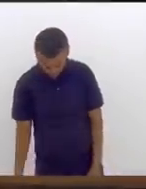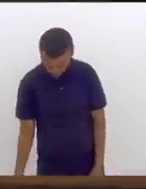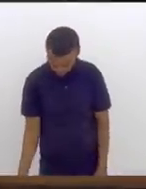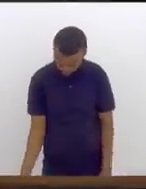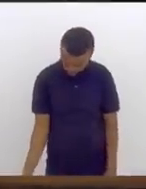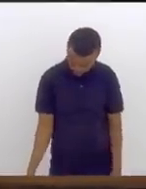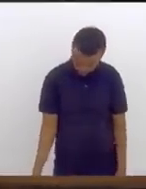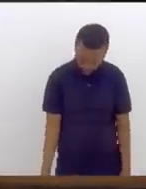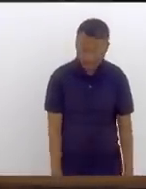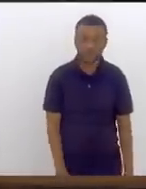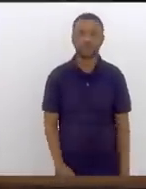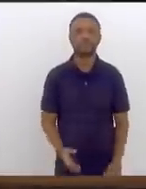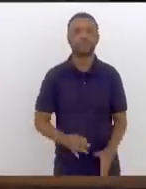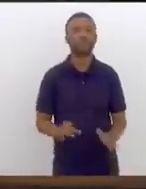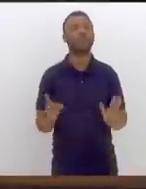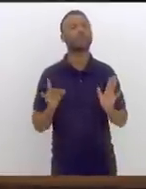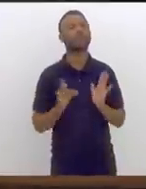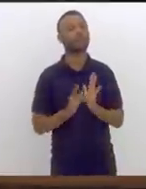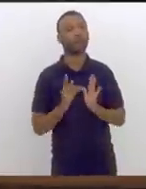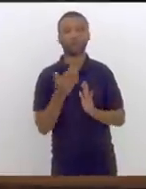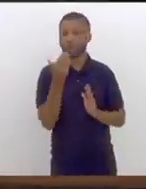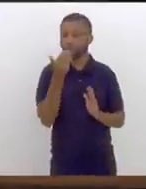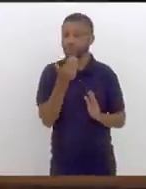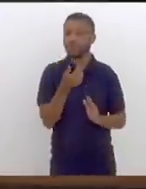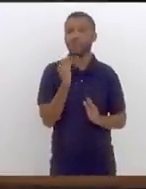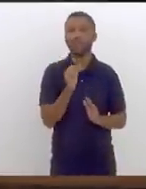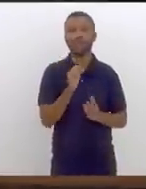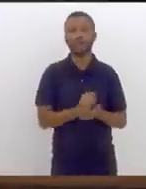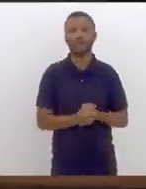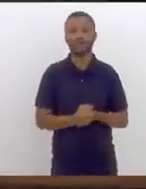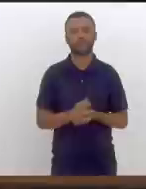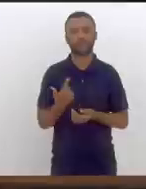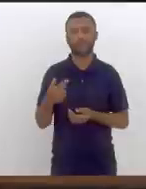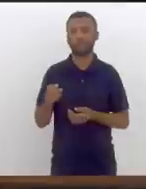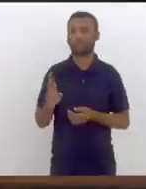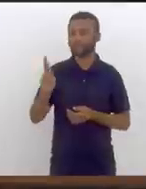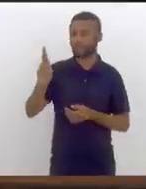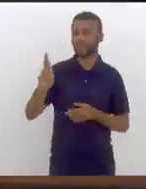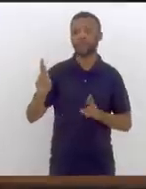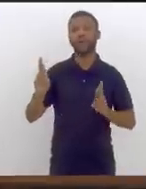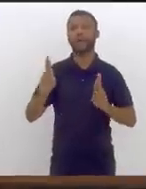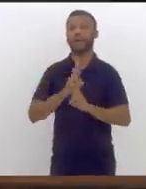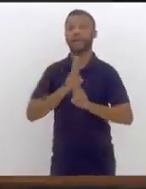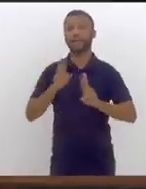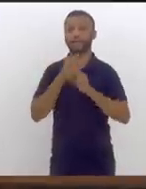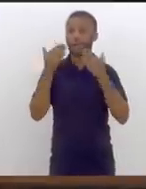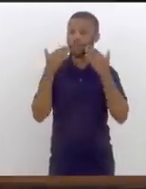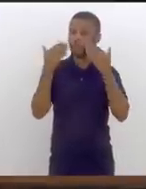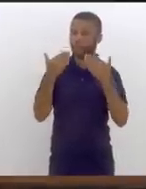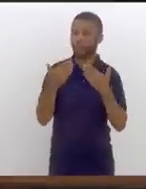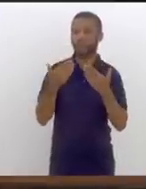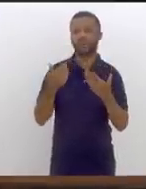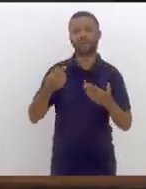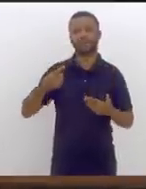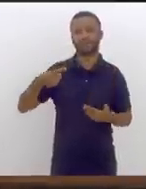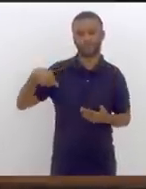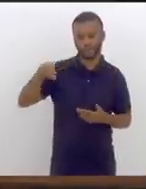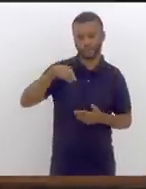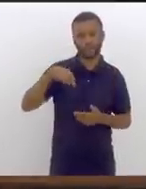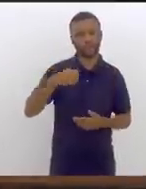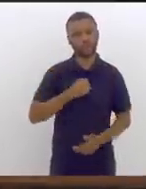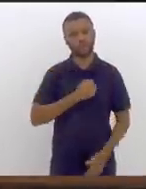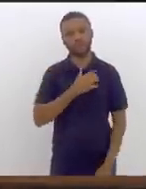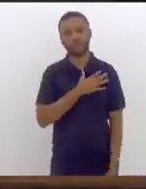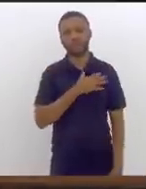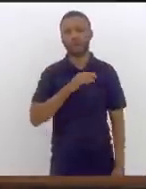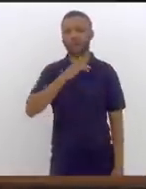é na realidade o que a gente que eu vou pedir pedir aqui o nosso relações públicas o senhor Coronel